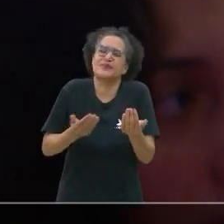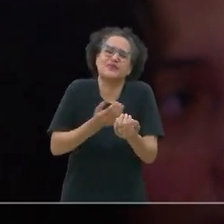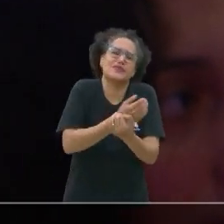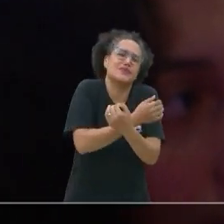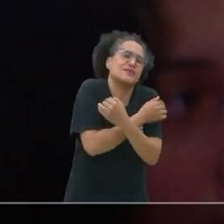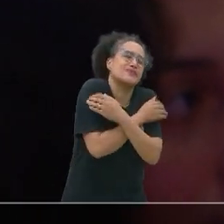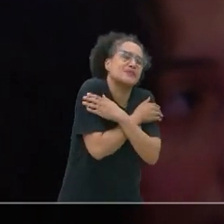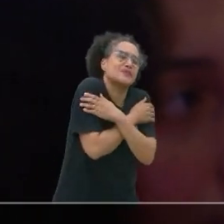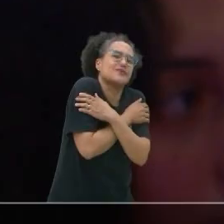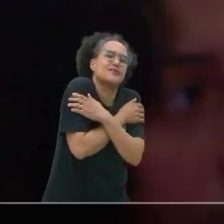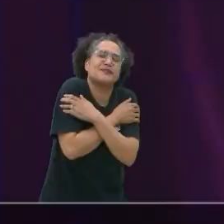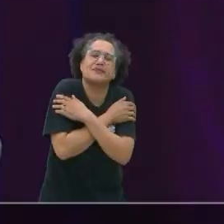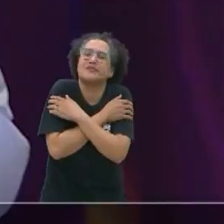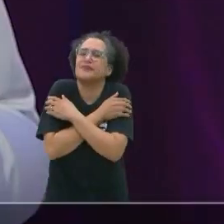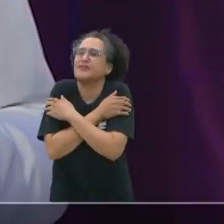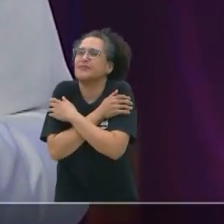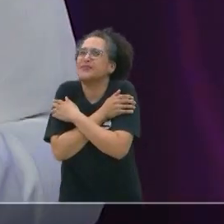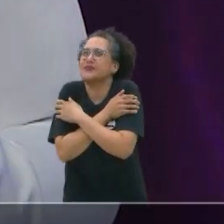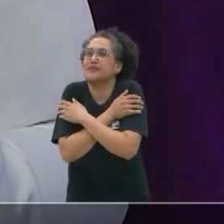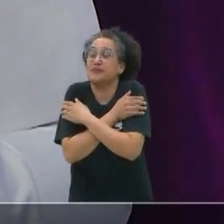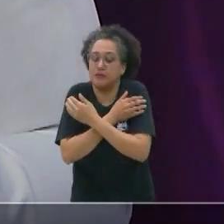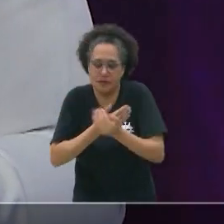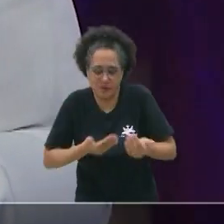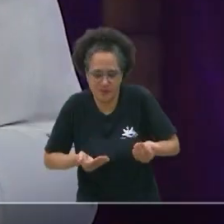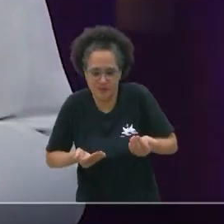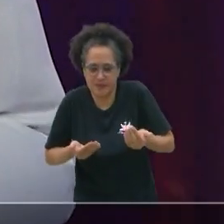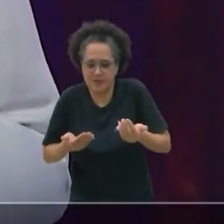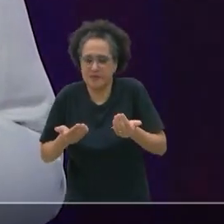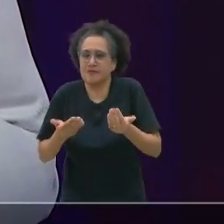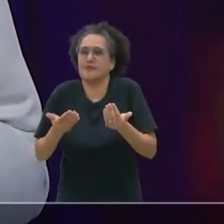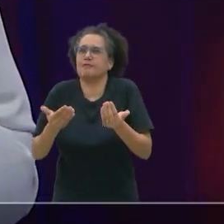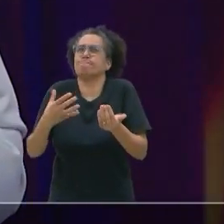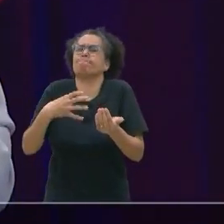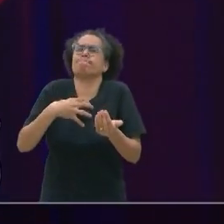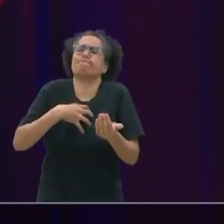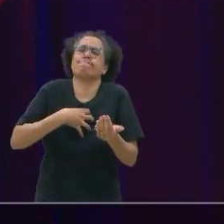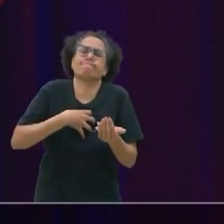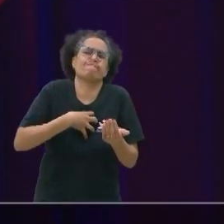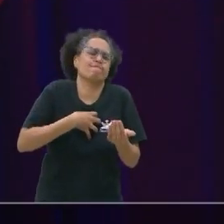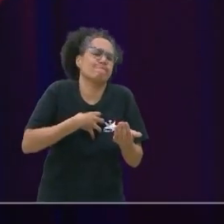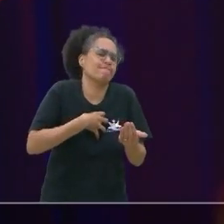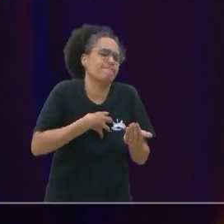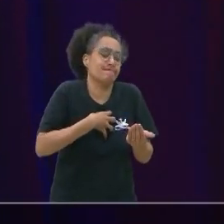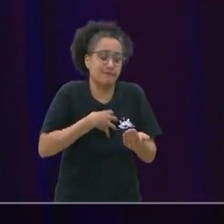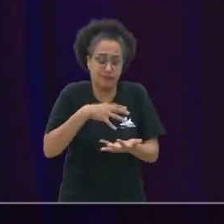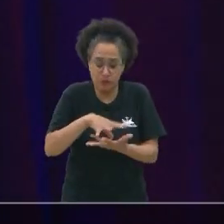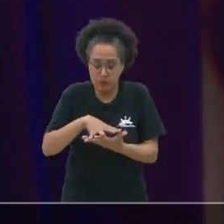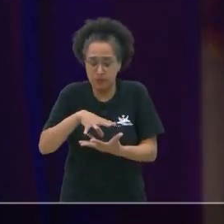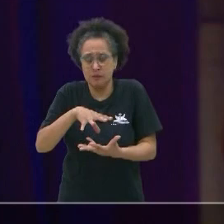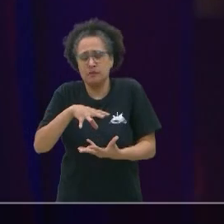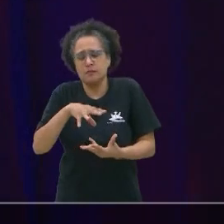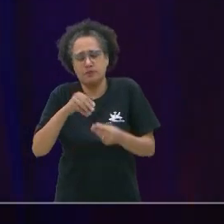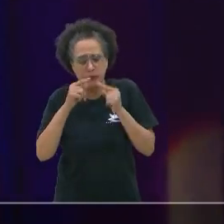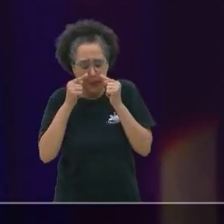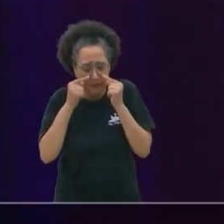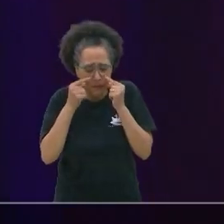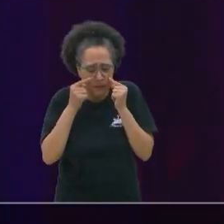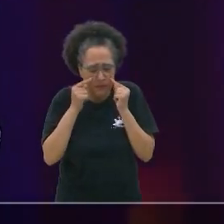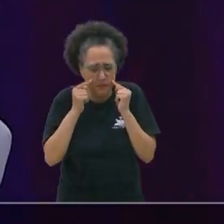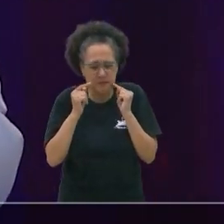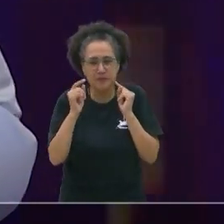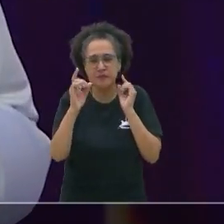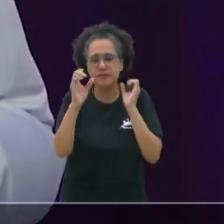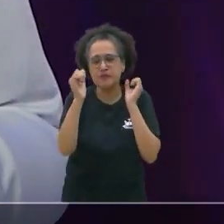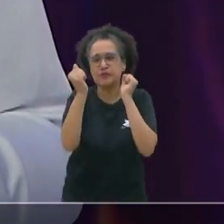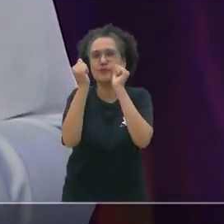teu abraço. Sinto minha alma chorar. Sinto minha alma chorar. Junto de ti.